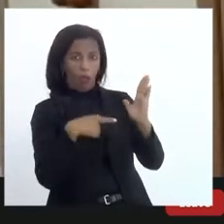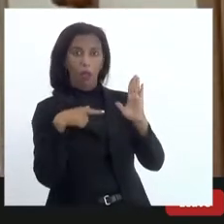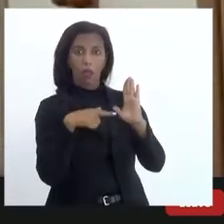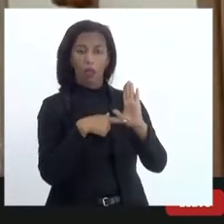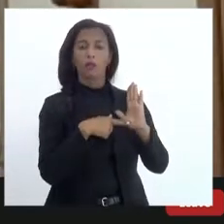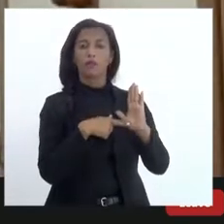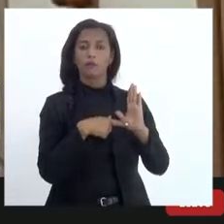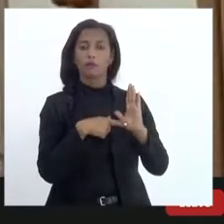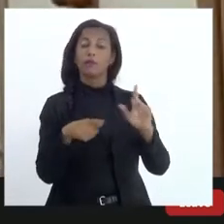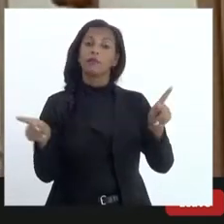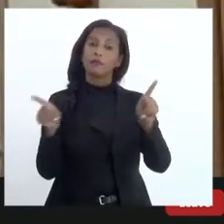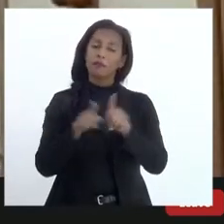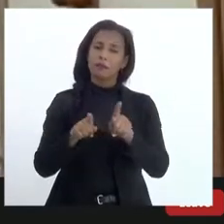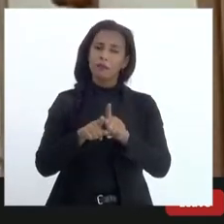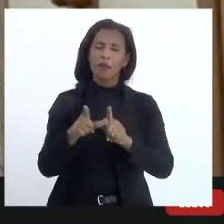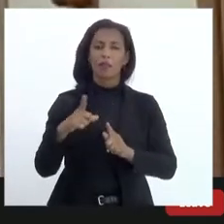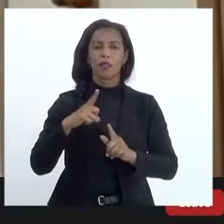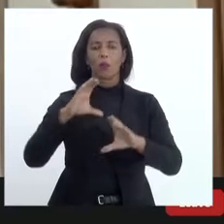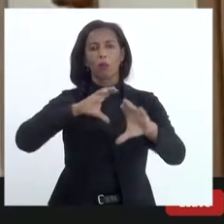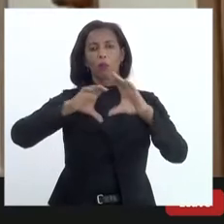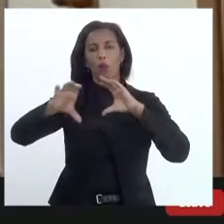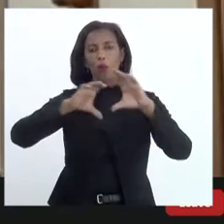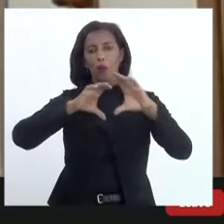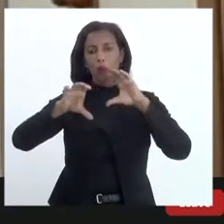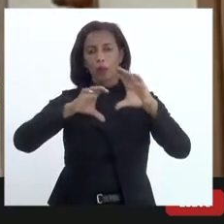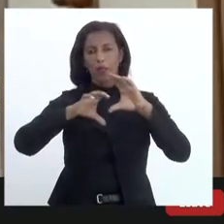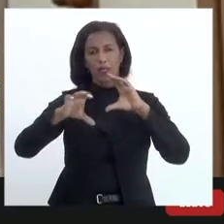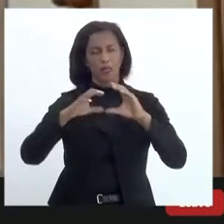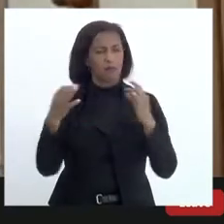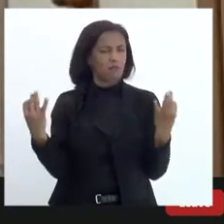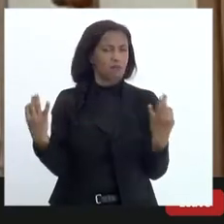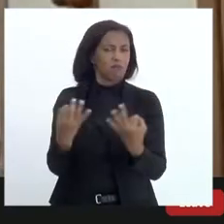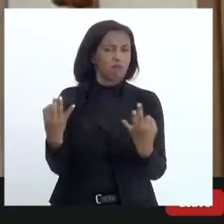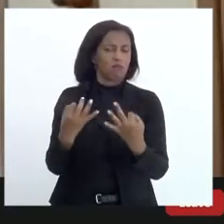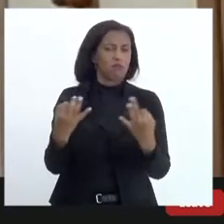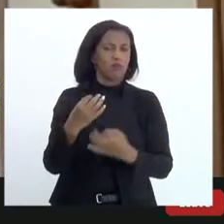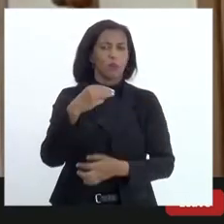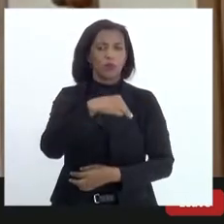E aí a gente também tem uma excelente comunicação com o Ministério Público nesse ponto,